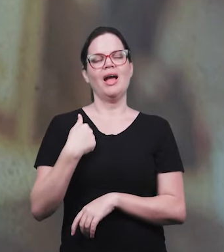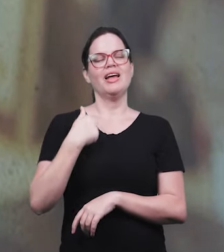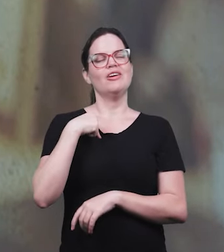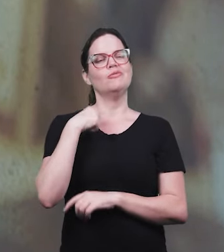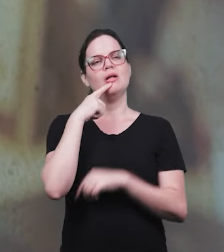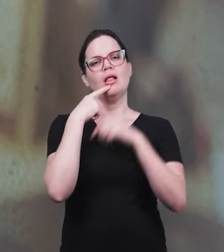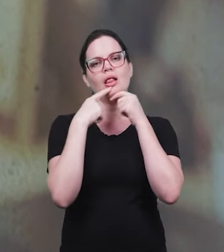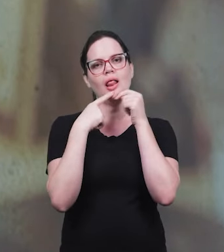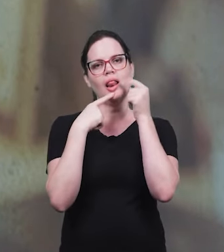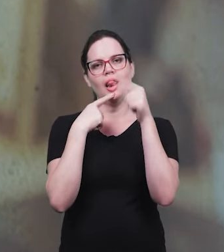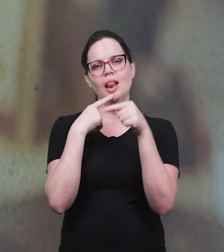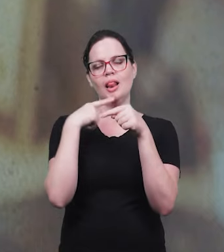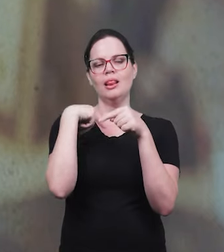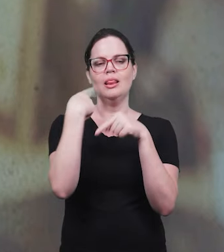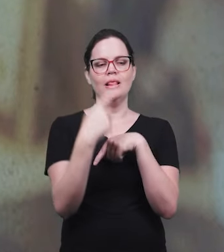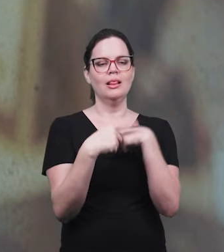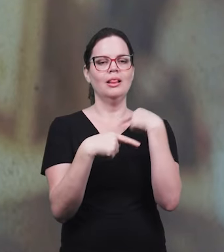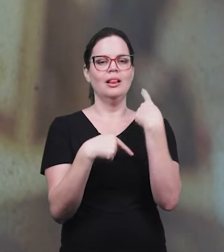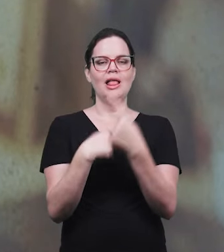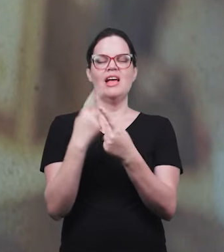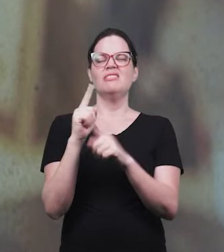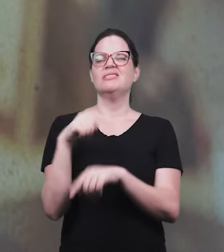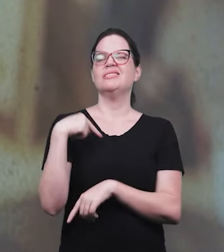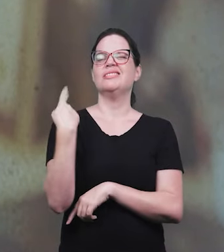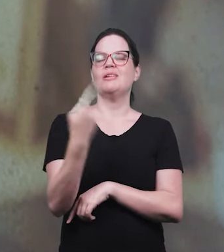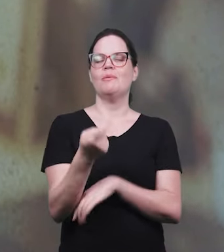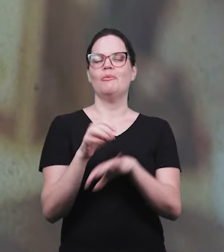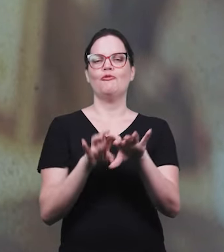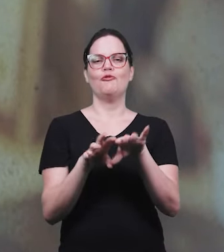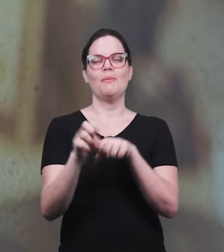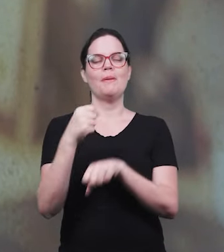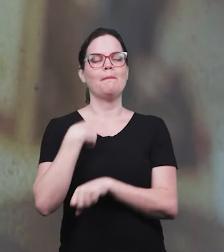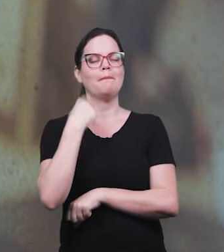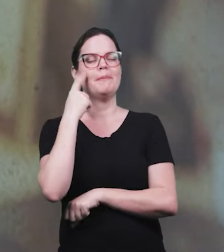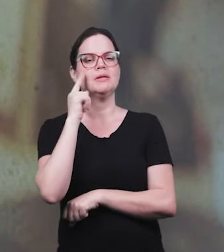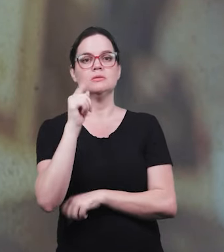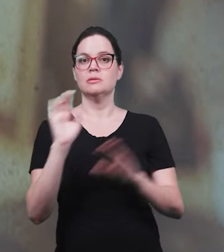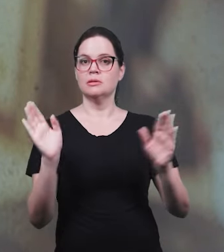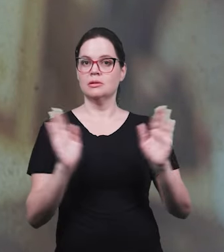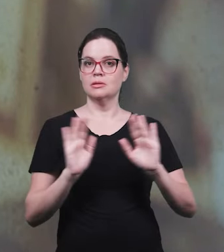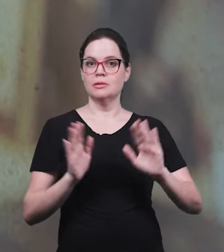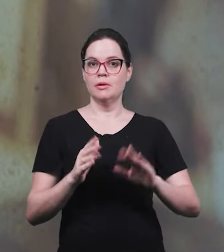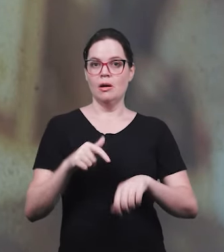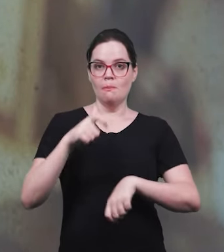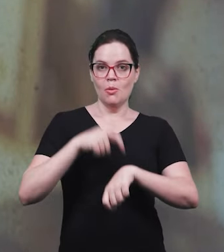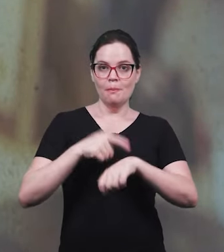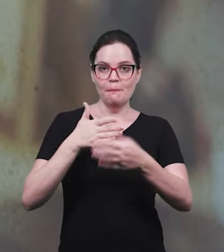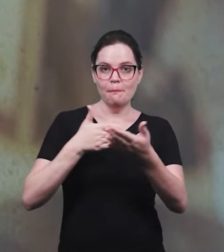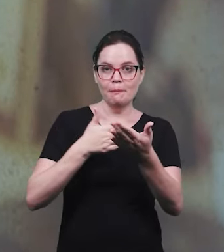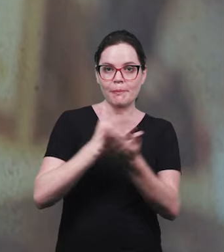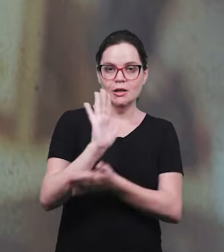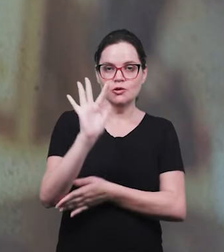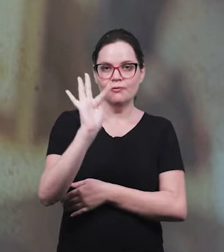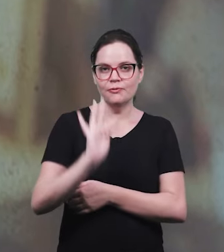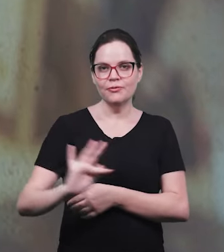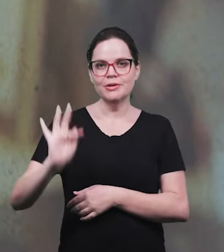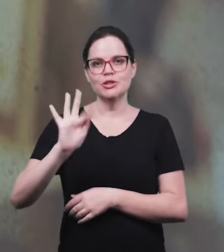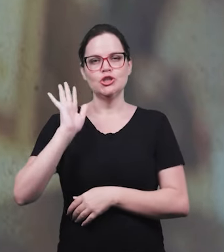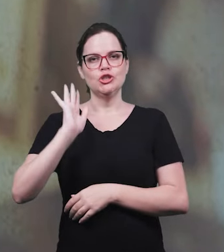formar para você pensar no que você vai fazer. Você entrou na faculdade, desde aquele momento, quanto